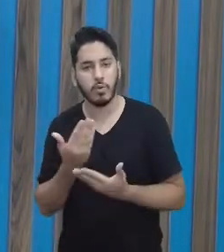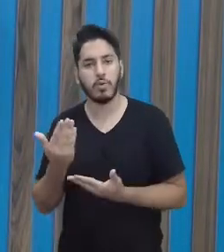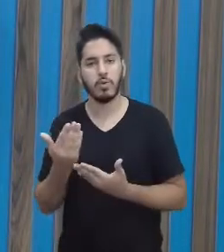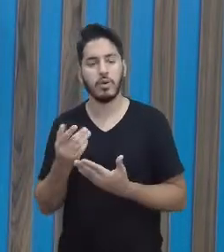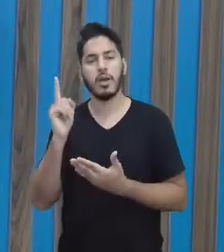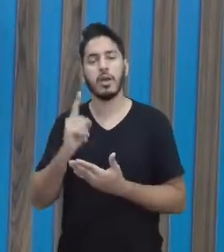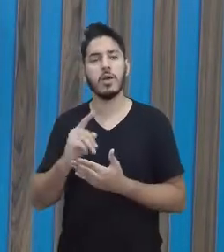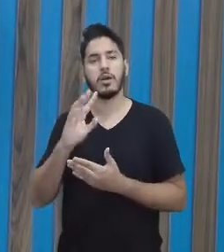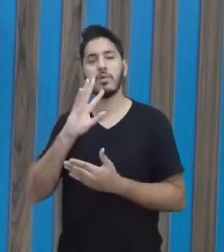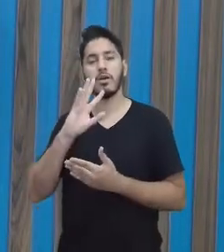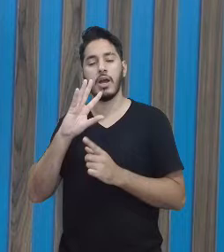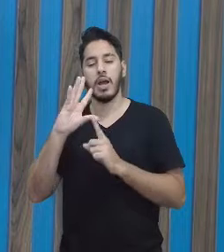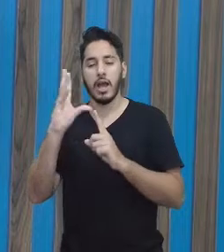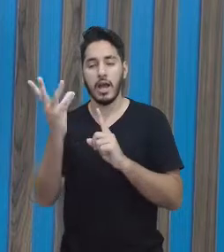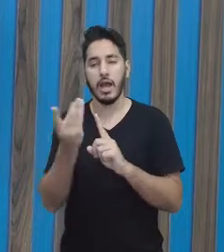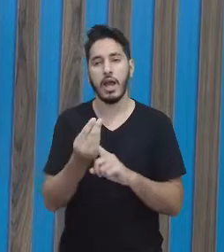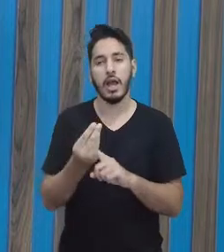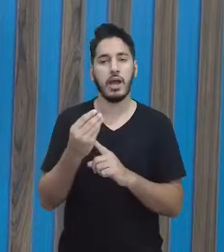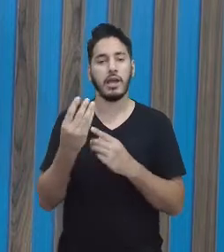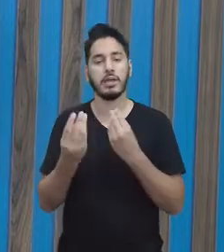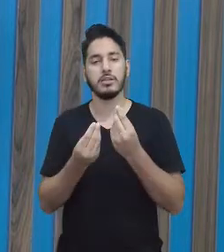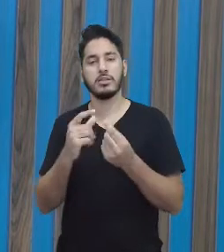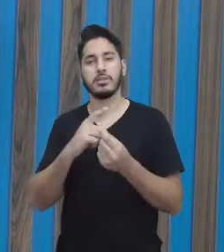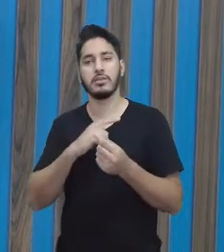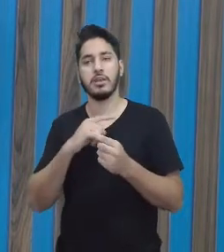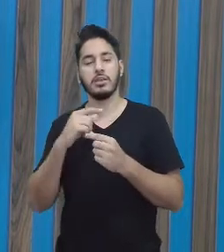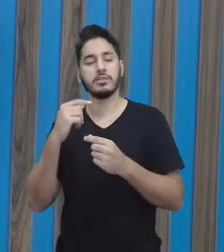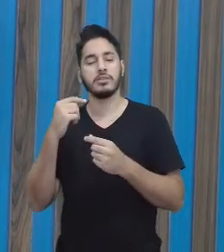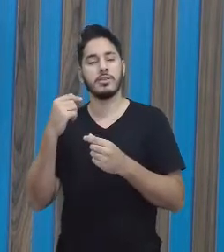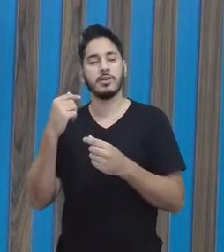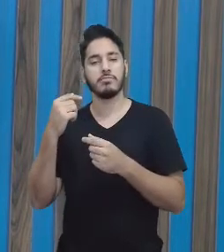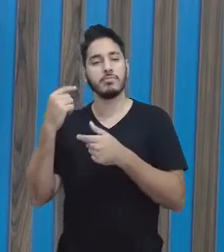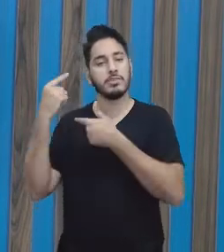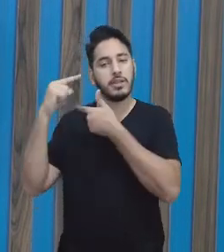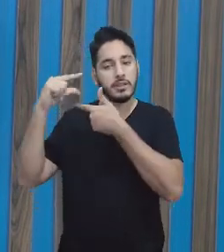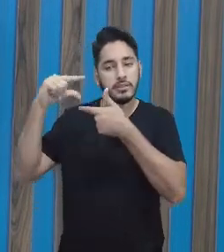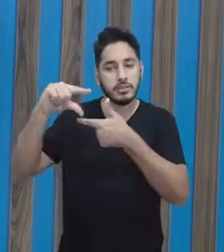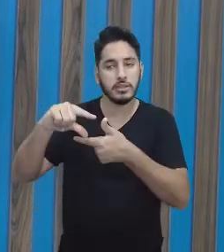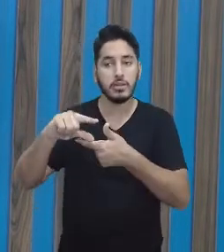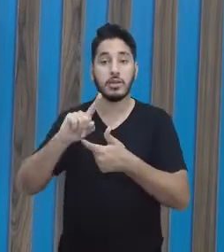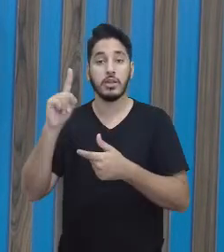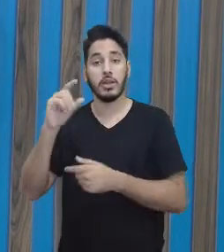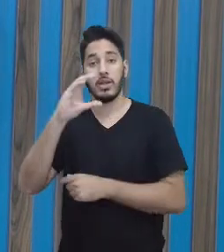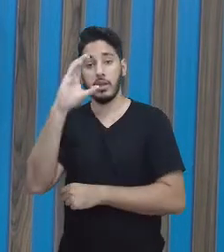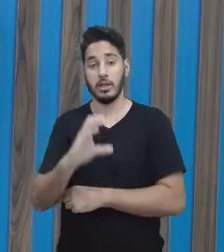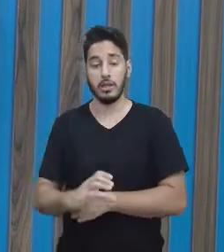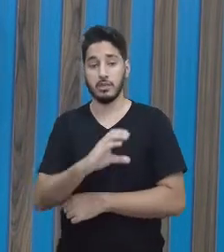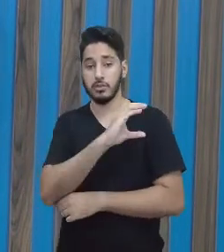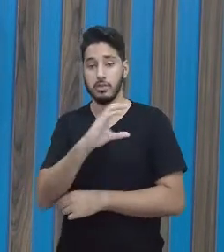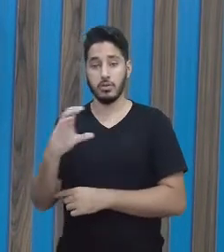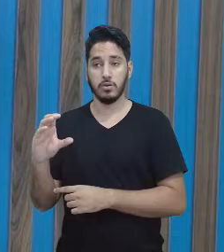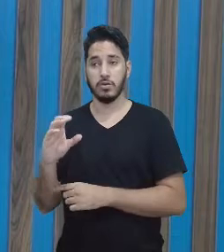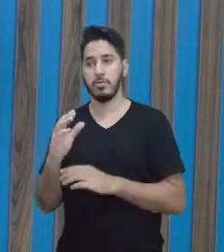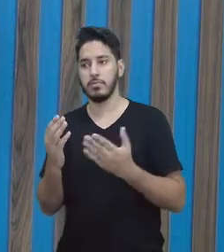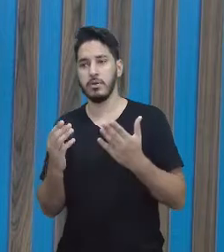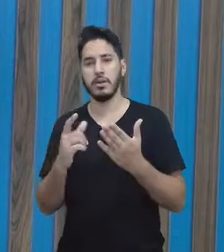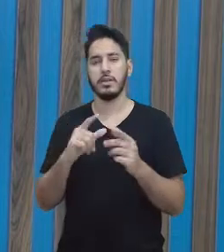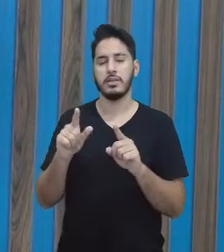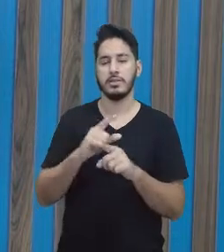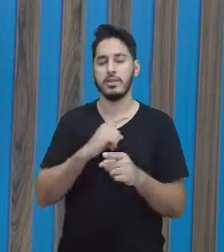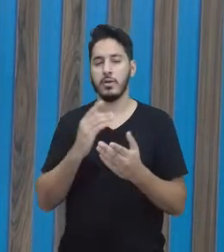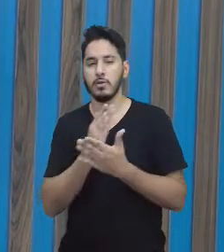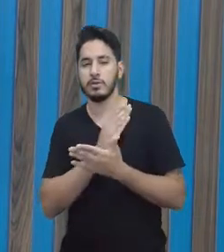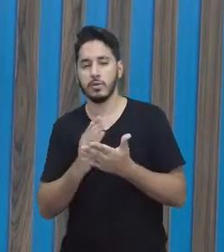né? É uma arte totêmica também, que vem buscar um pouco dessa tradição. Ele era católico, embora que ele flertasse também com o